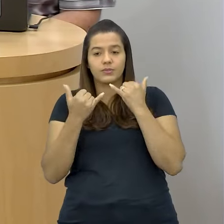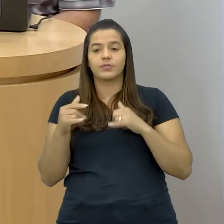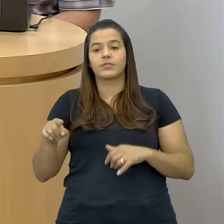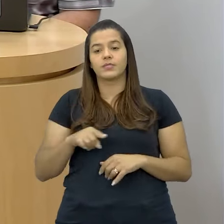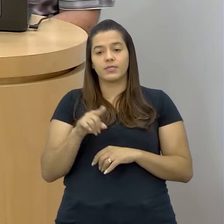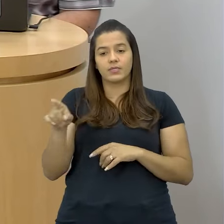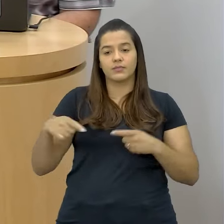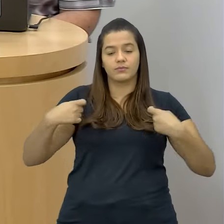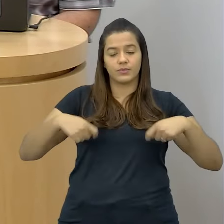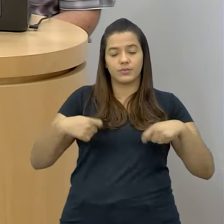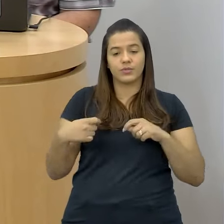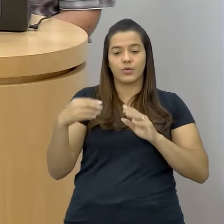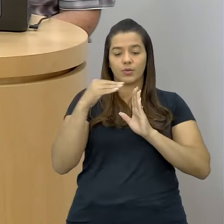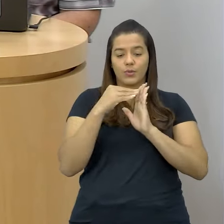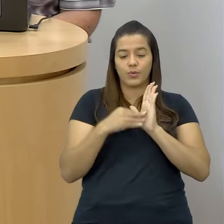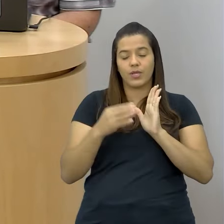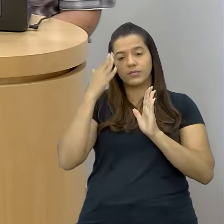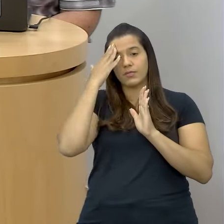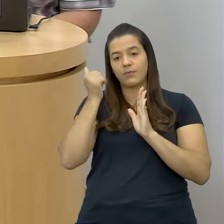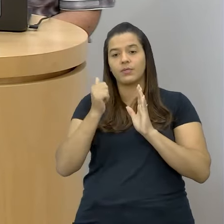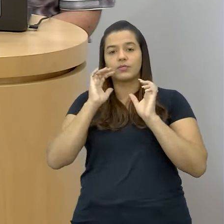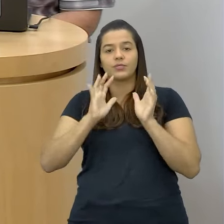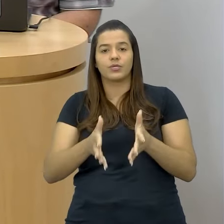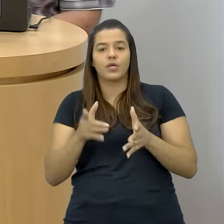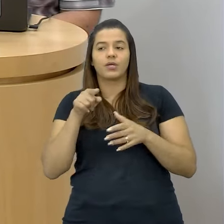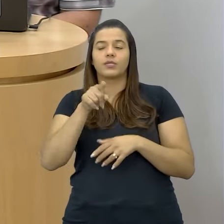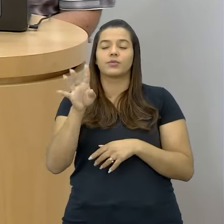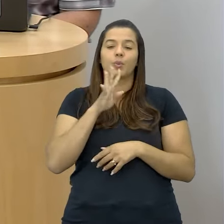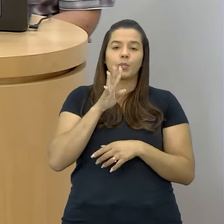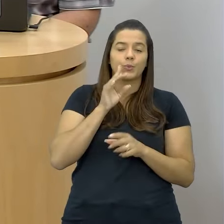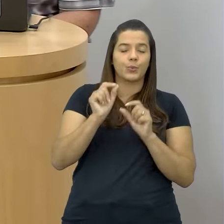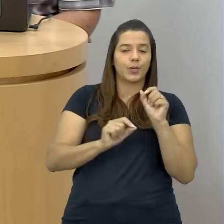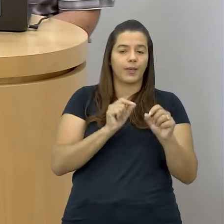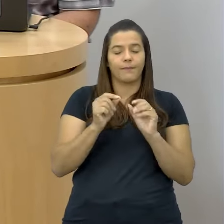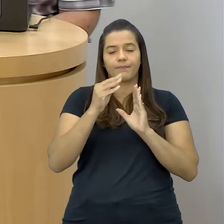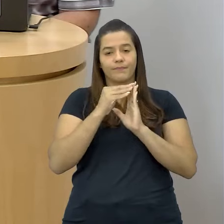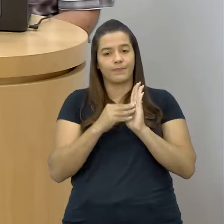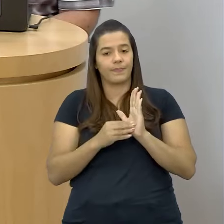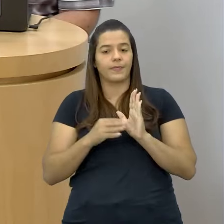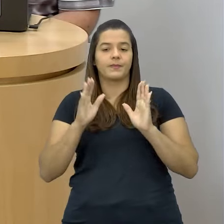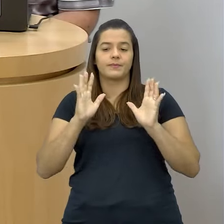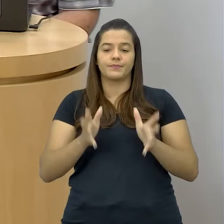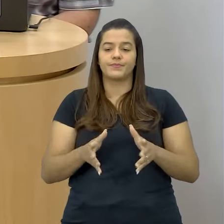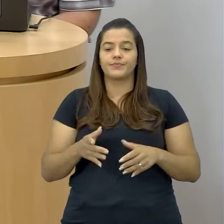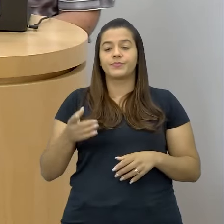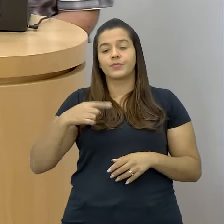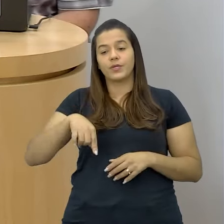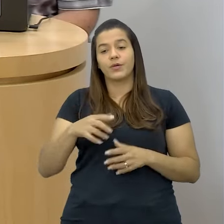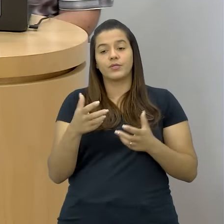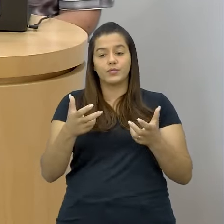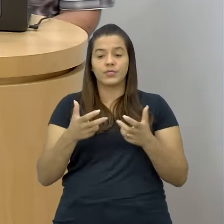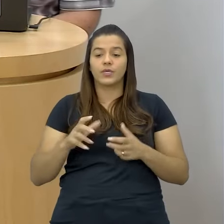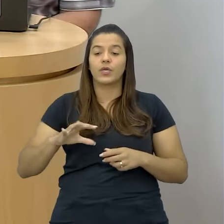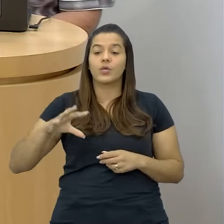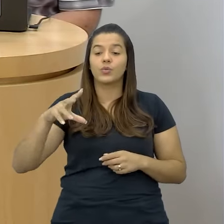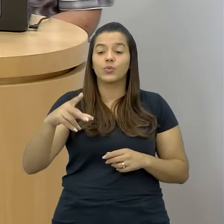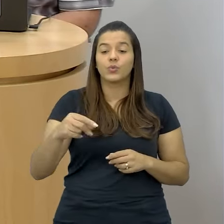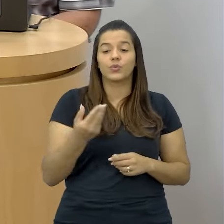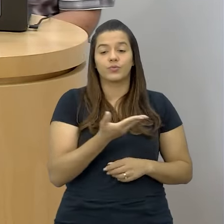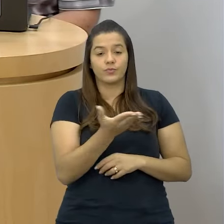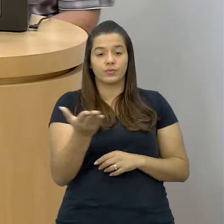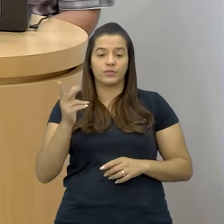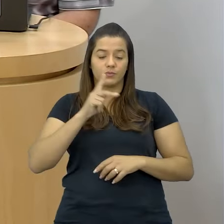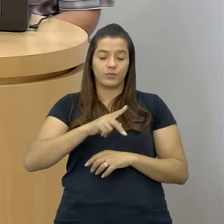também tiveram que colocar os seus saberes, a parte reflexiva também, e é isso que a gente espera, que o mapa espera de todos nós